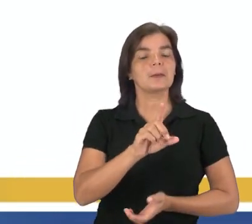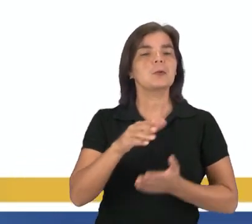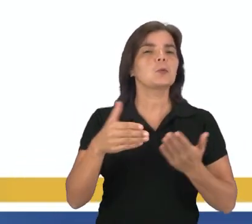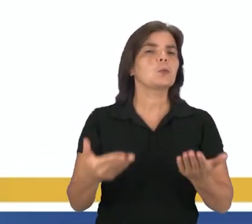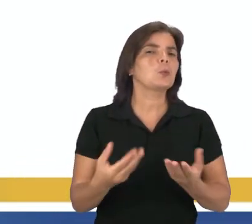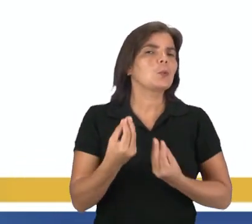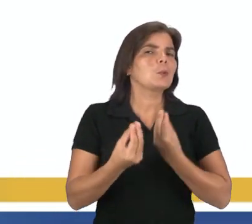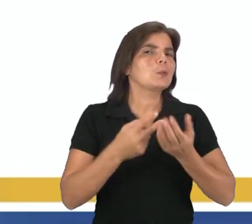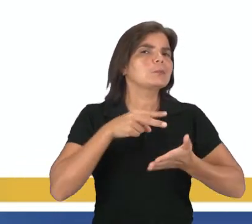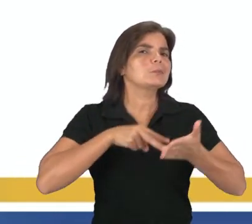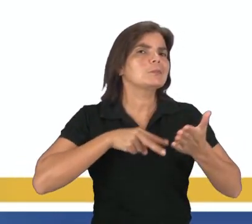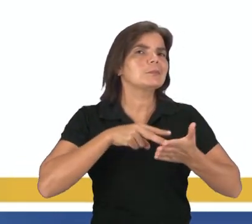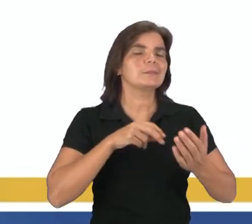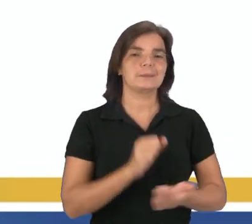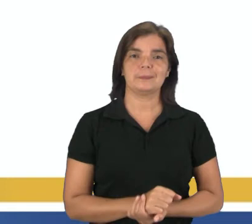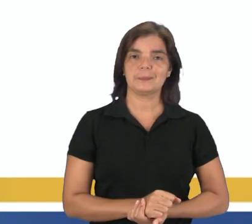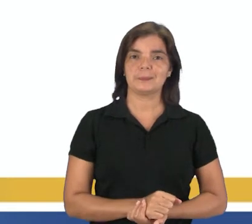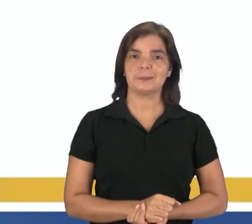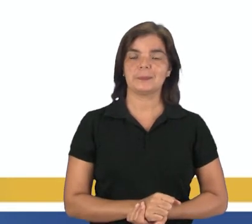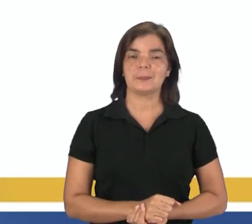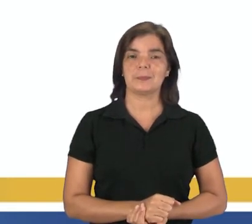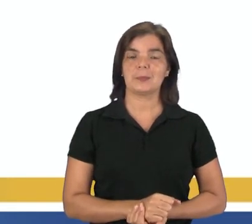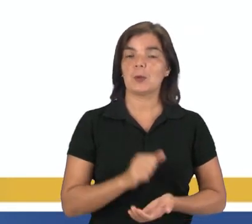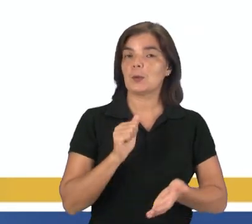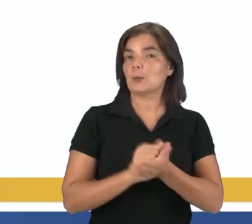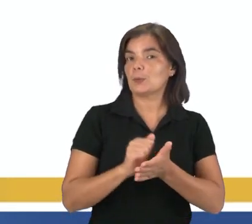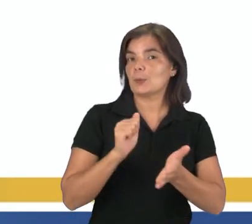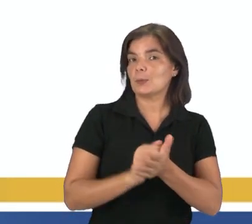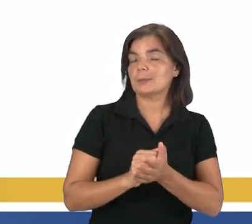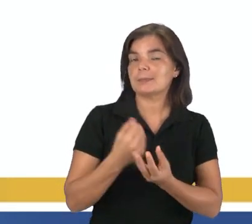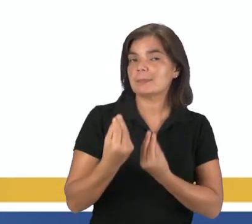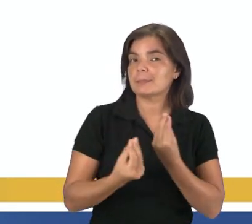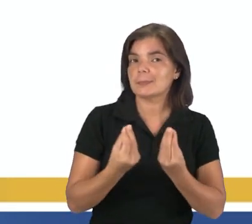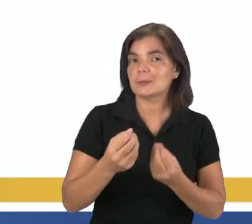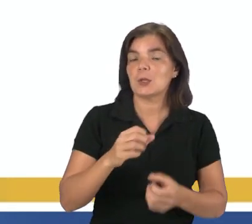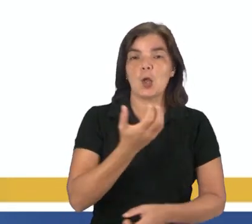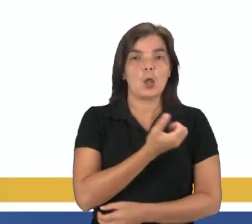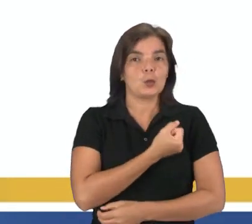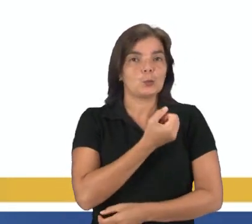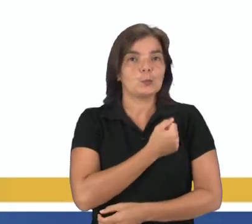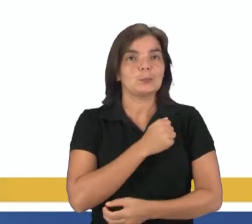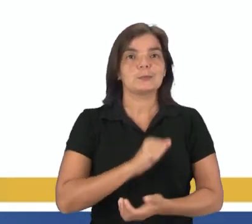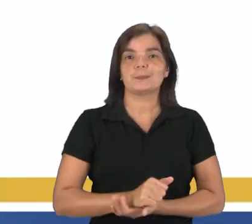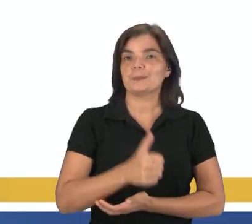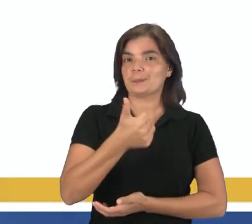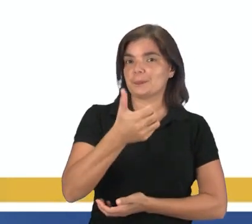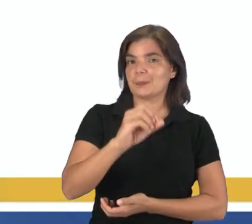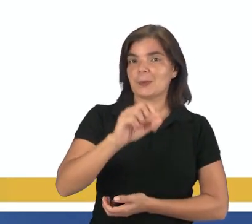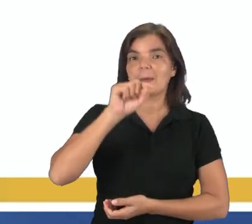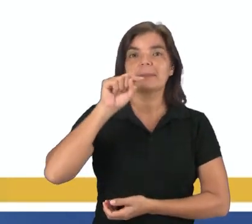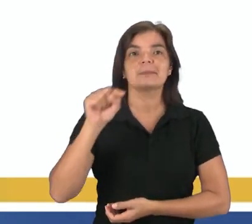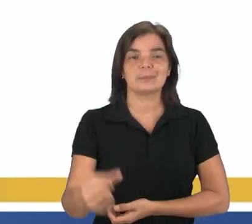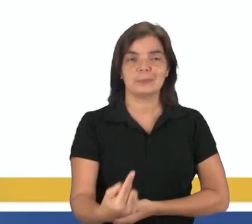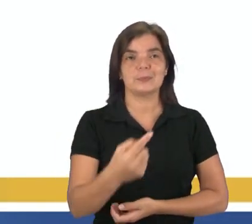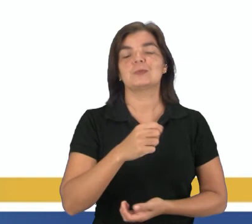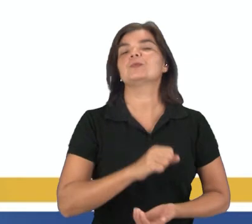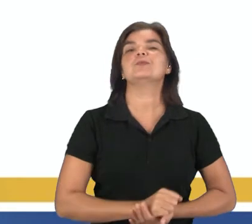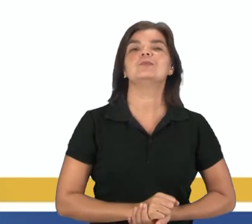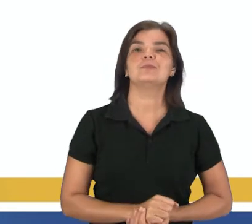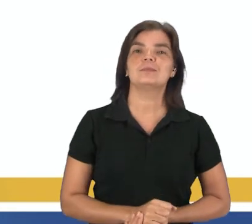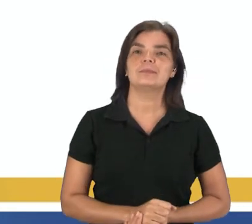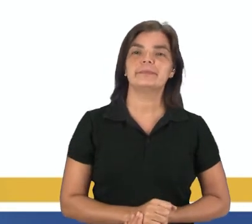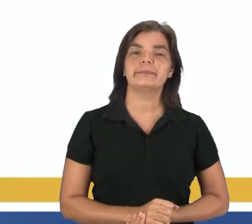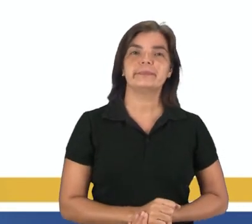D, como que eu leio? Como que eu escrevo 10.000 em algarismo? Muito bem,